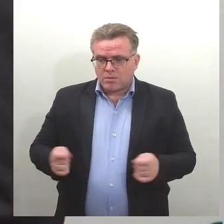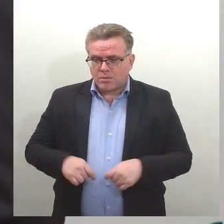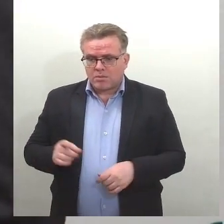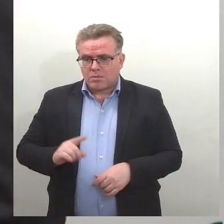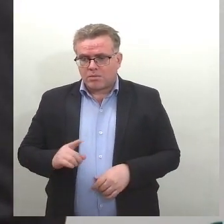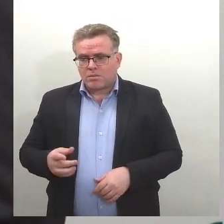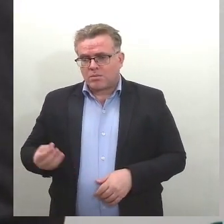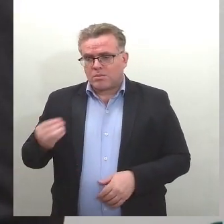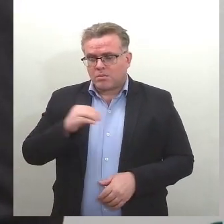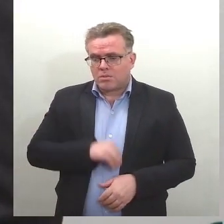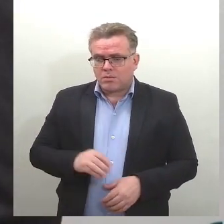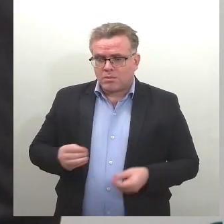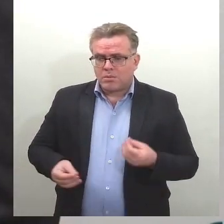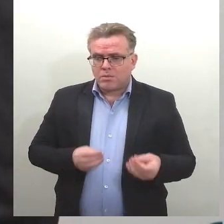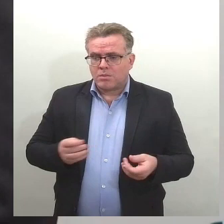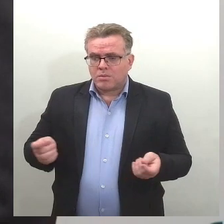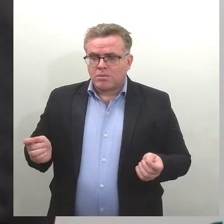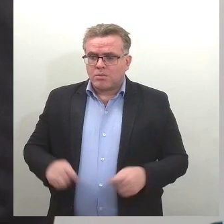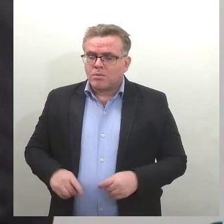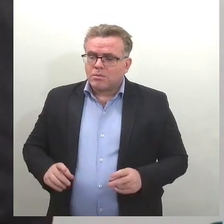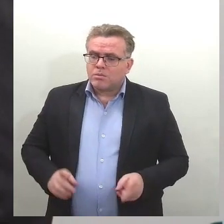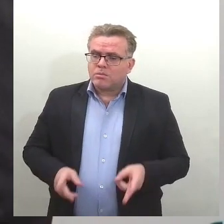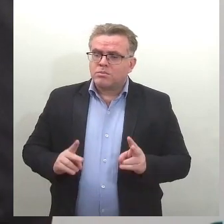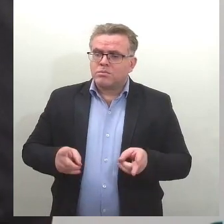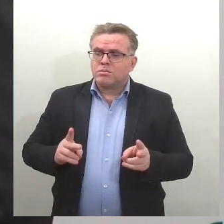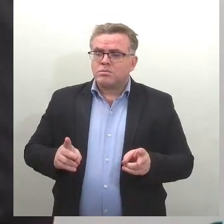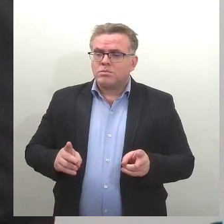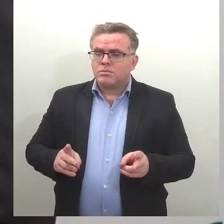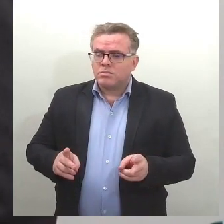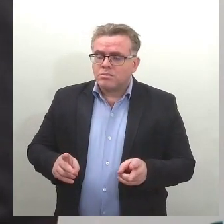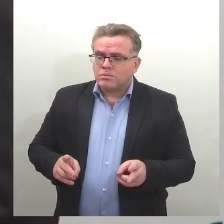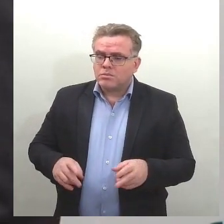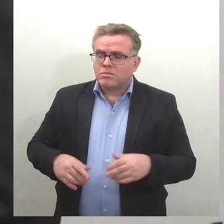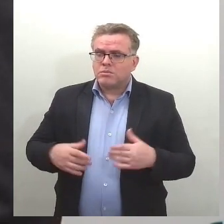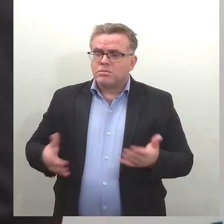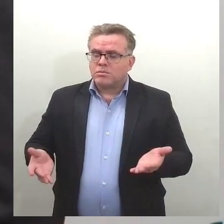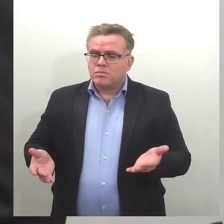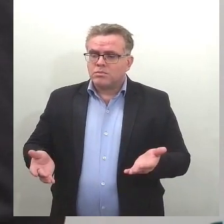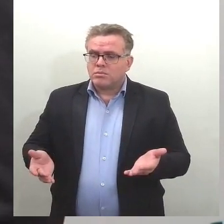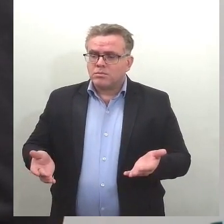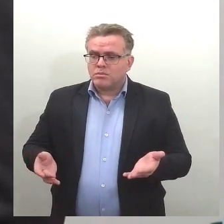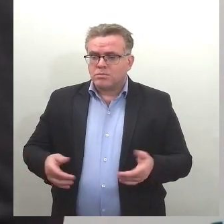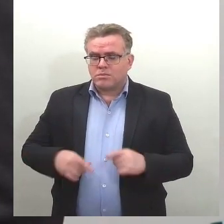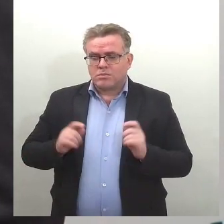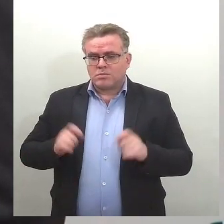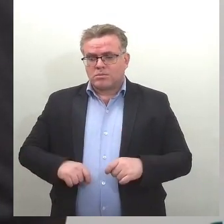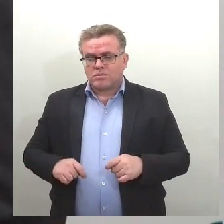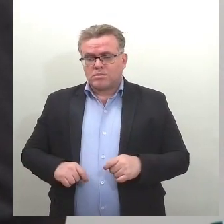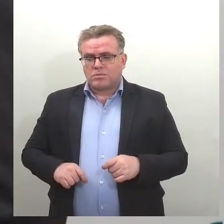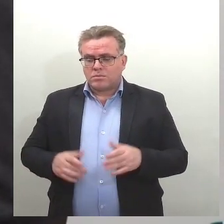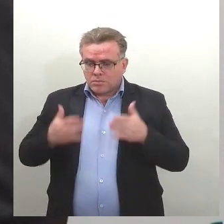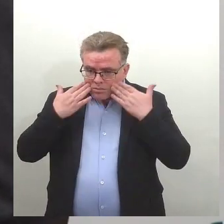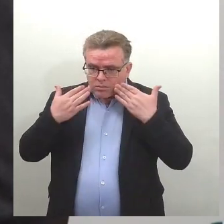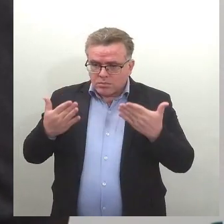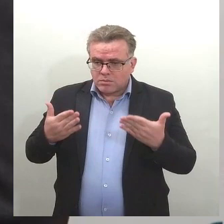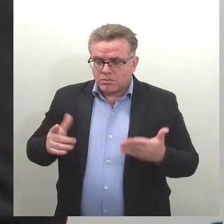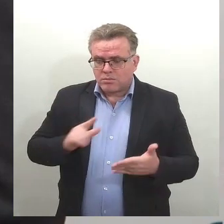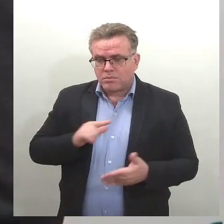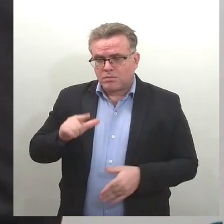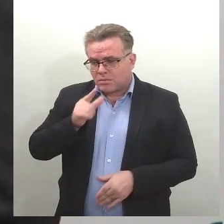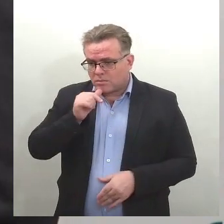pode receber água do pipa do Exército, porque fica subentendido que ele já tem água. E aí é a DESO que